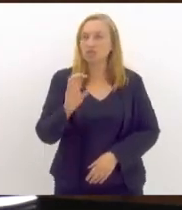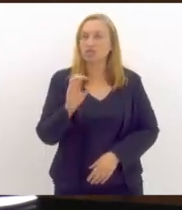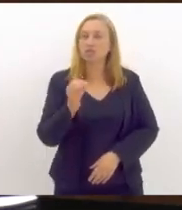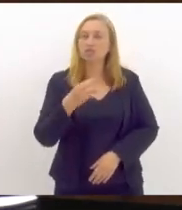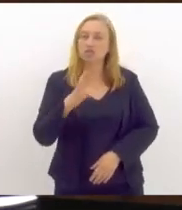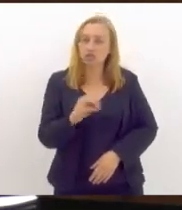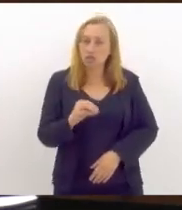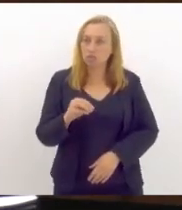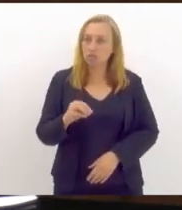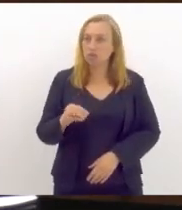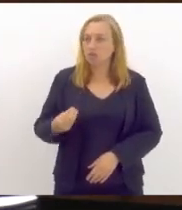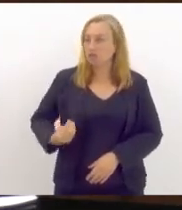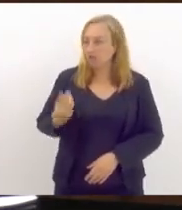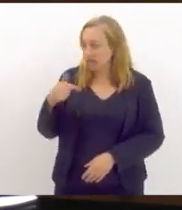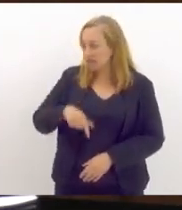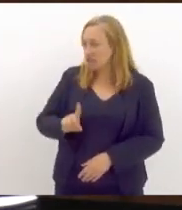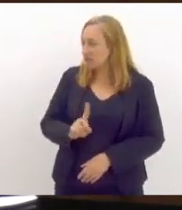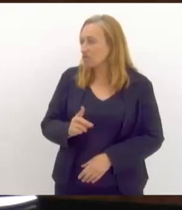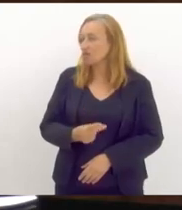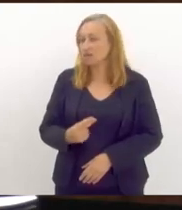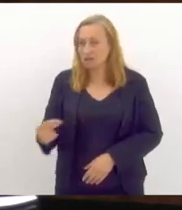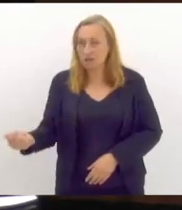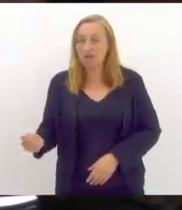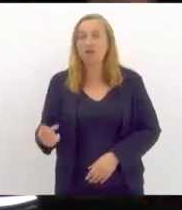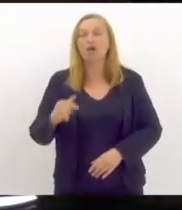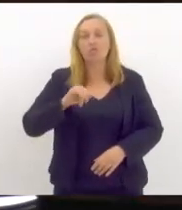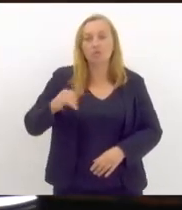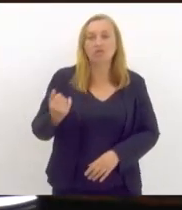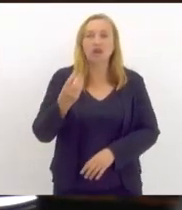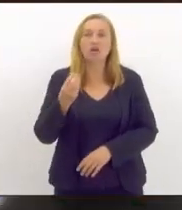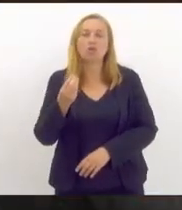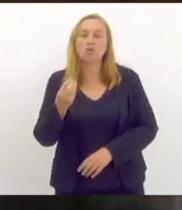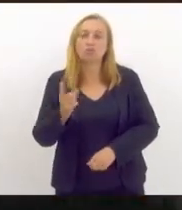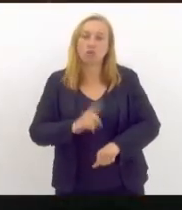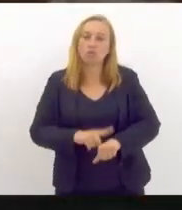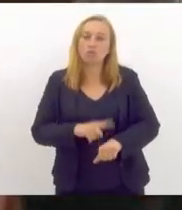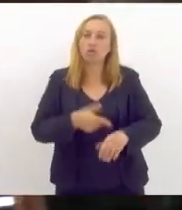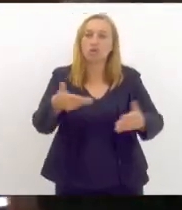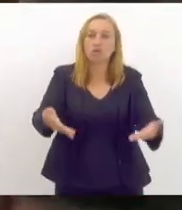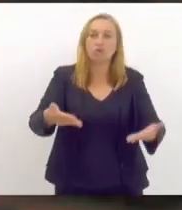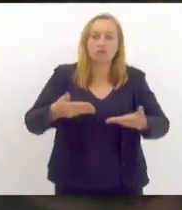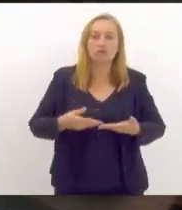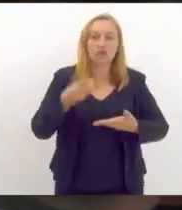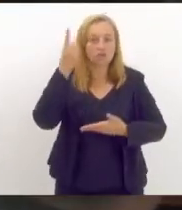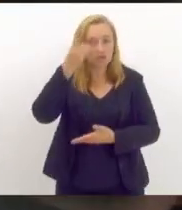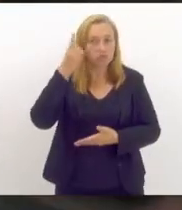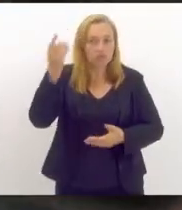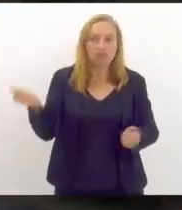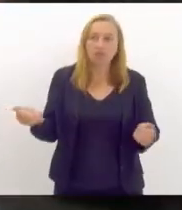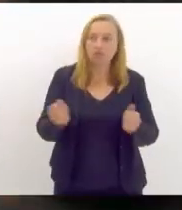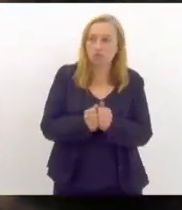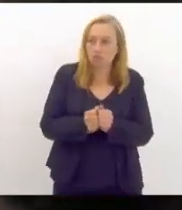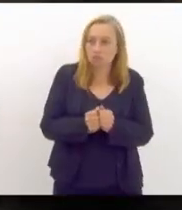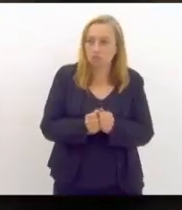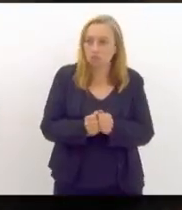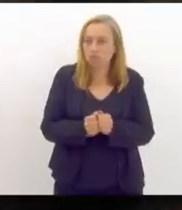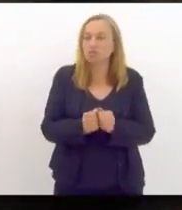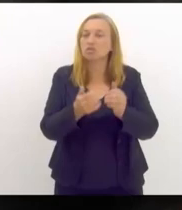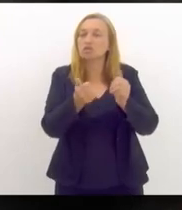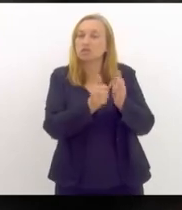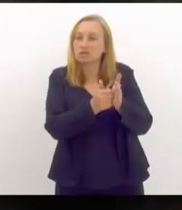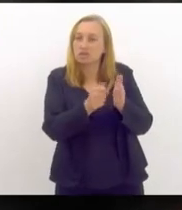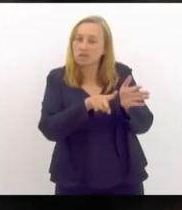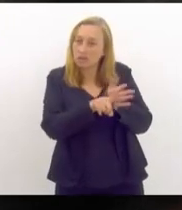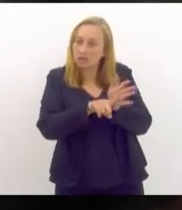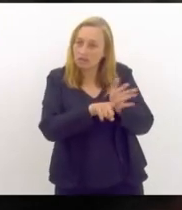casa então eu não eu quero aproveitar o momento para convidar os deputados que queiram participar dessa avaliação Para